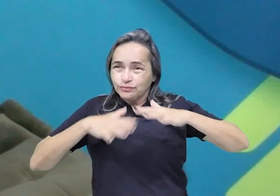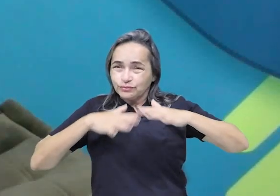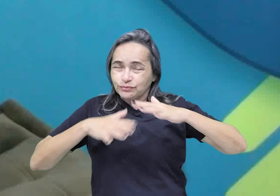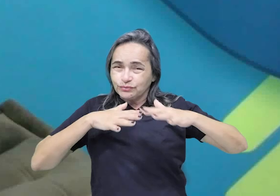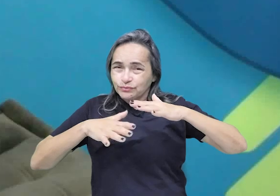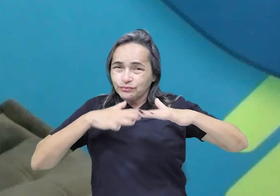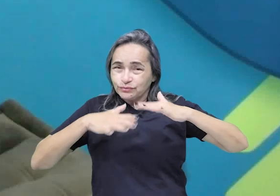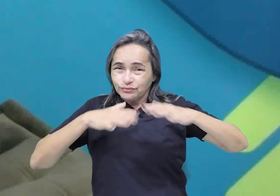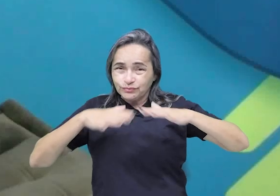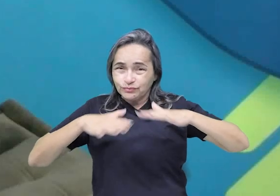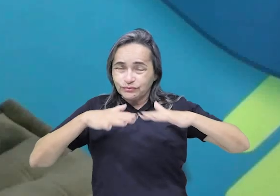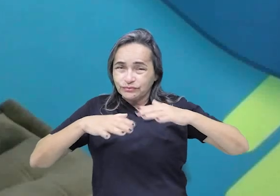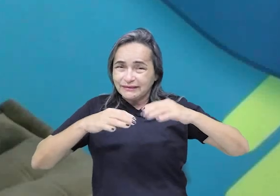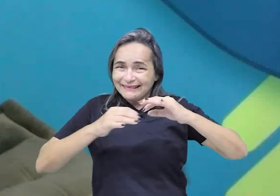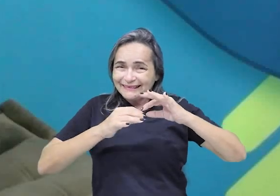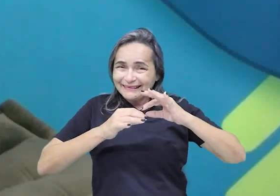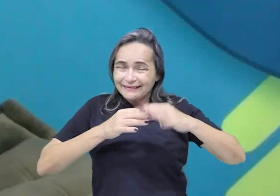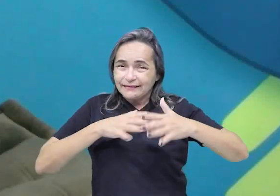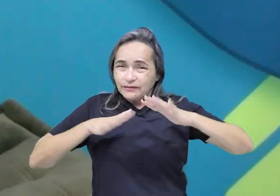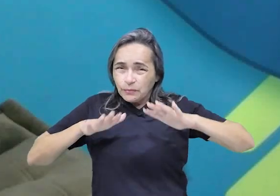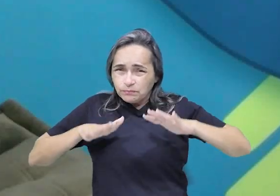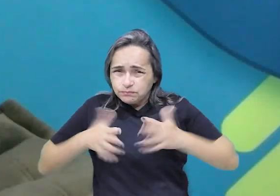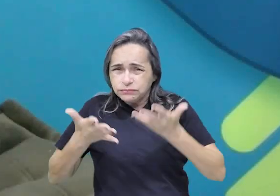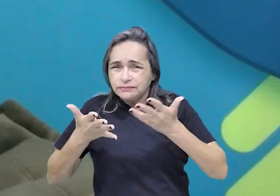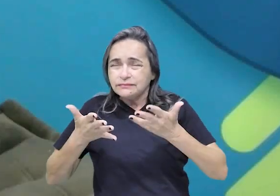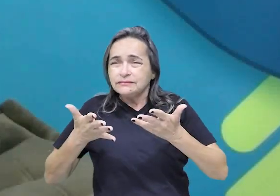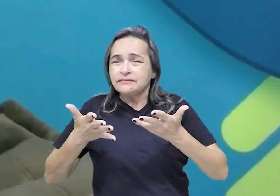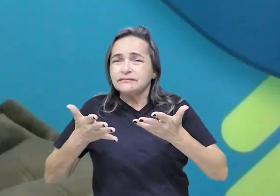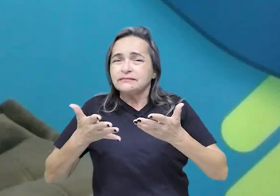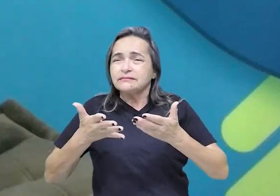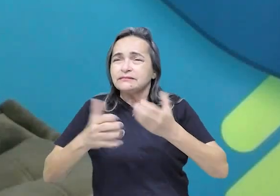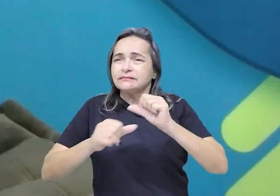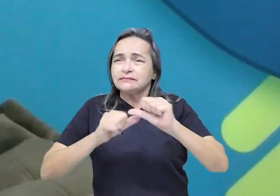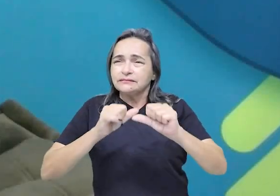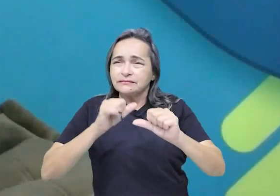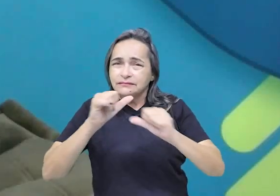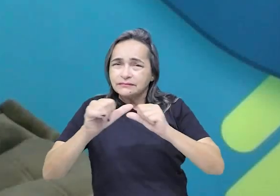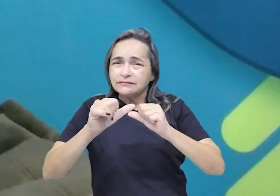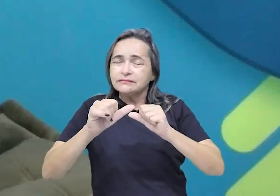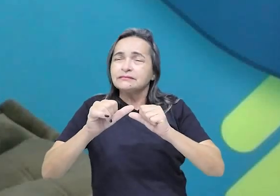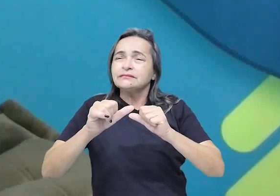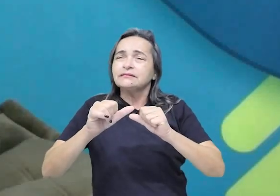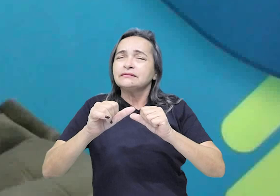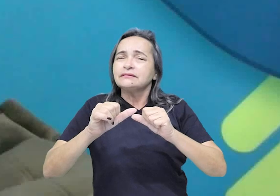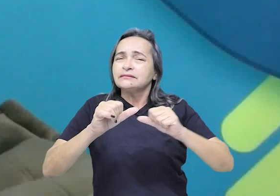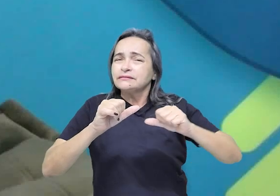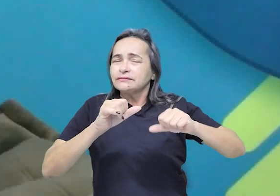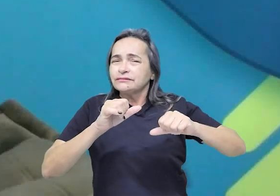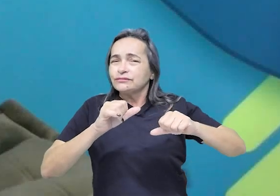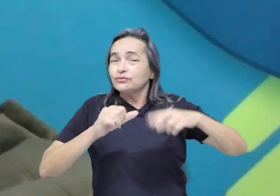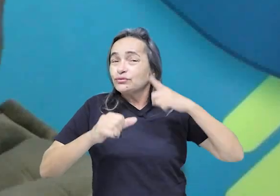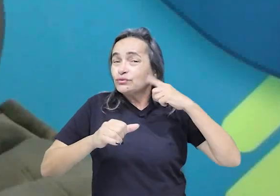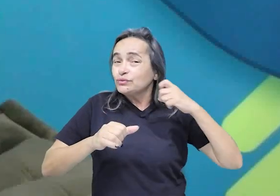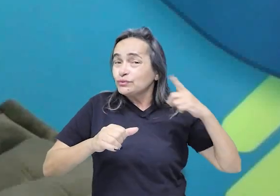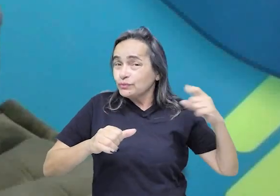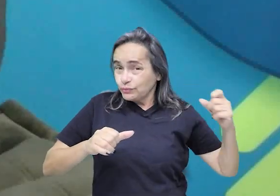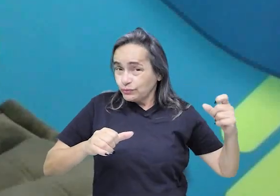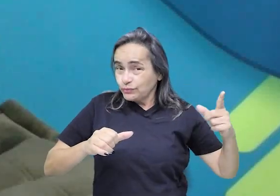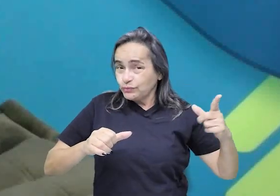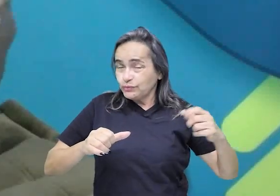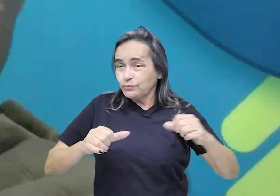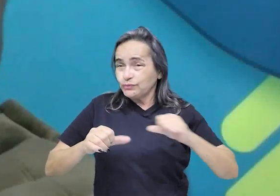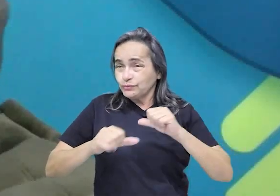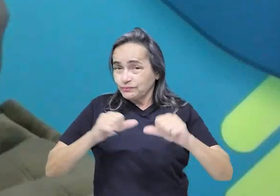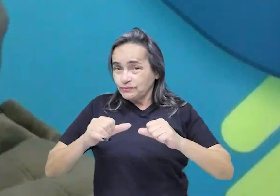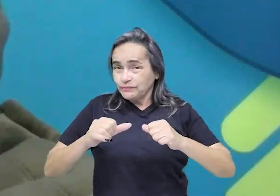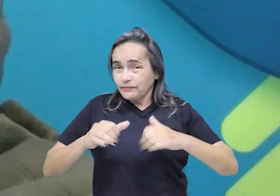esse impulso, né? Vão converter esse impulso sonoro em outro tipo